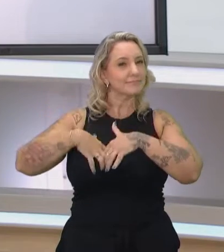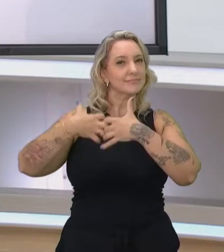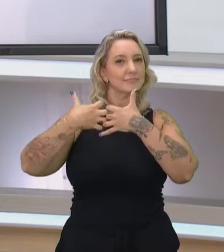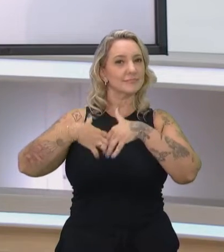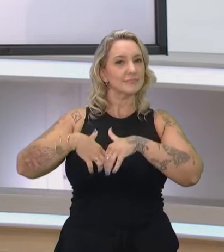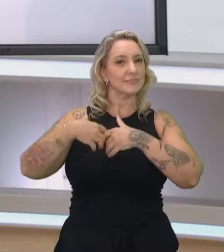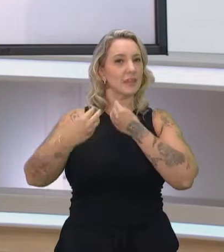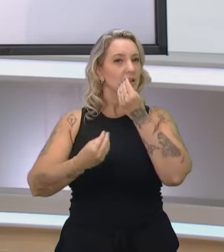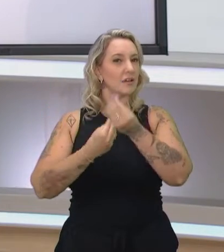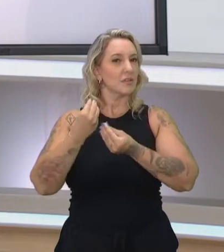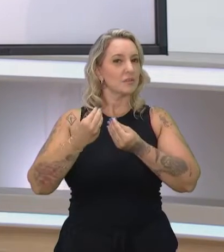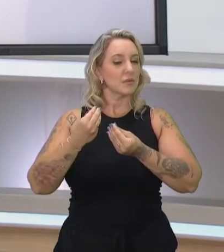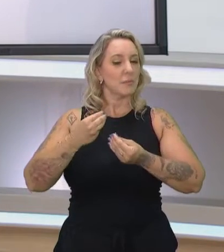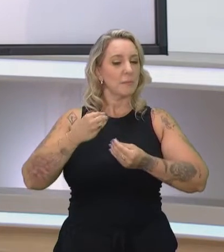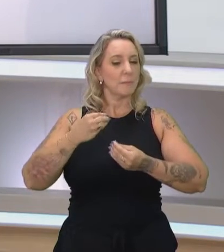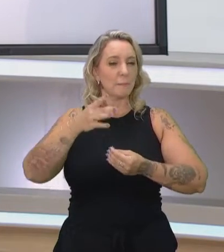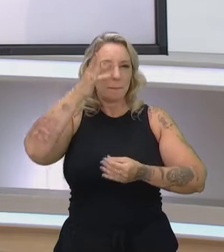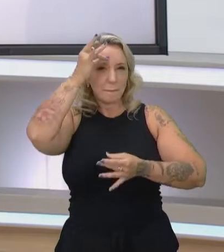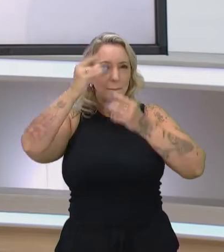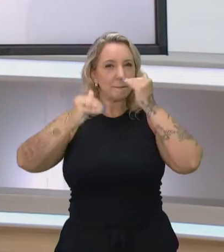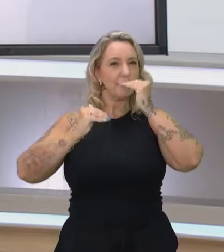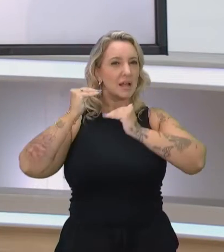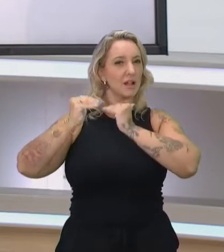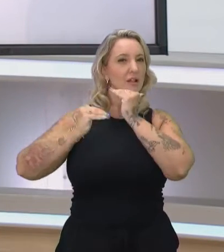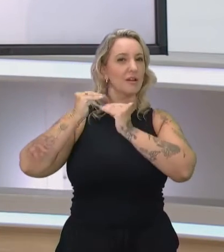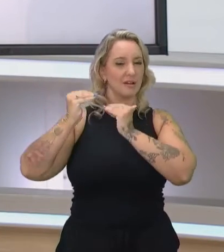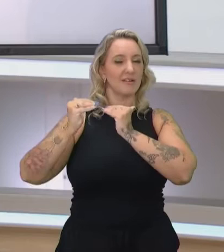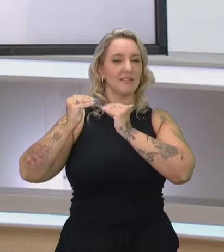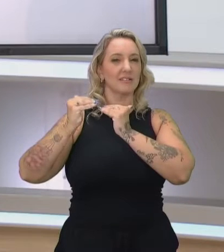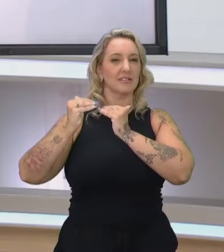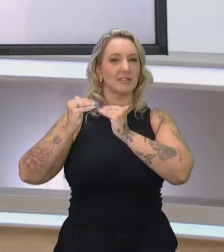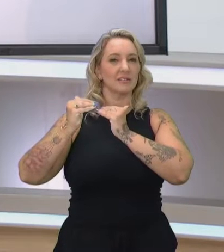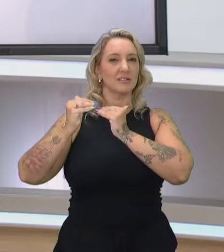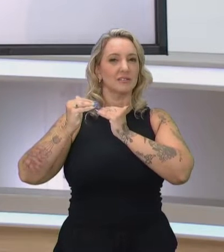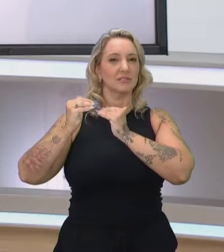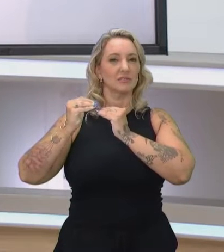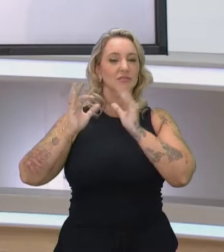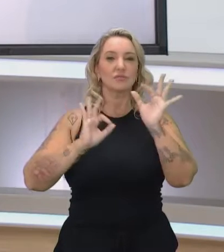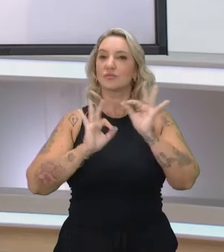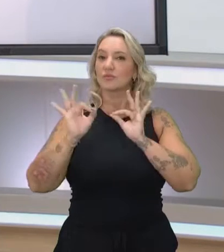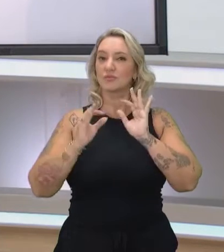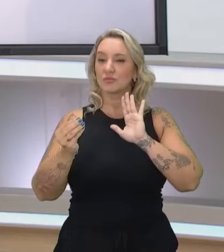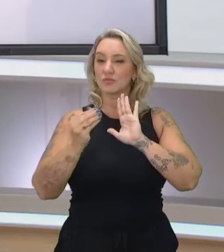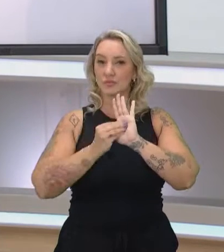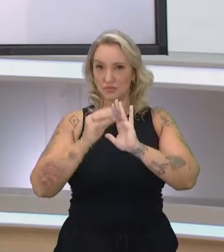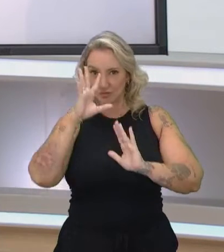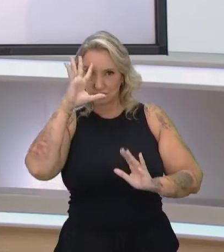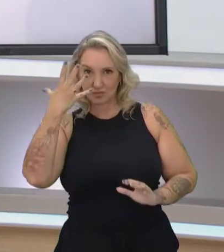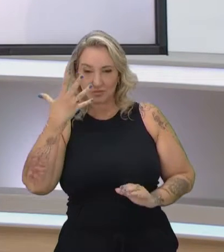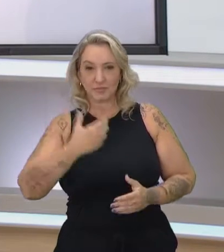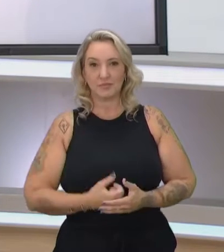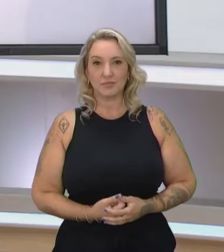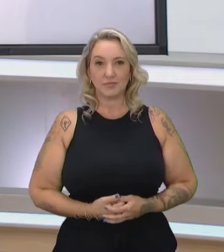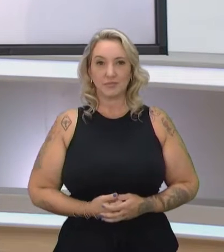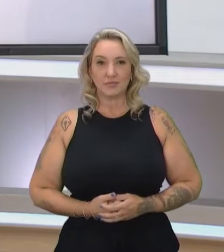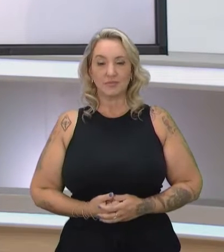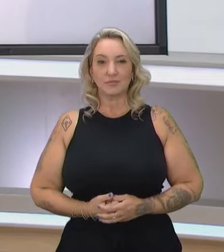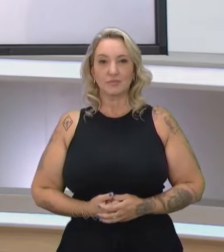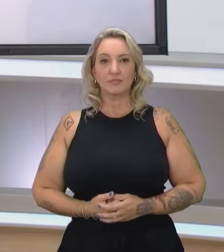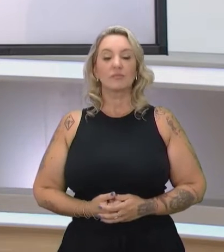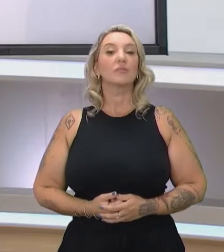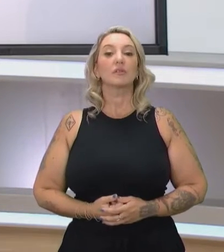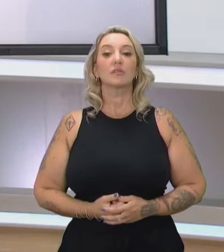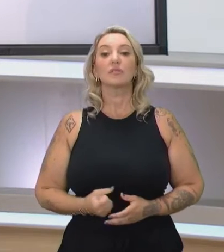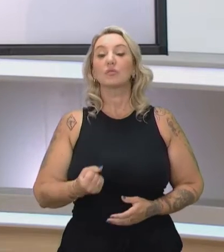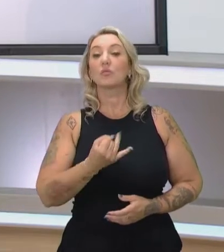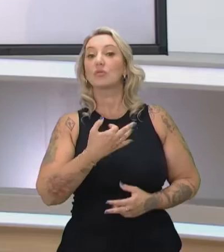Como que a gente vai se aprimorar intelectualmente para colocar esse projeto em ação? Quais são